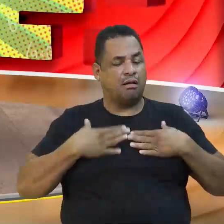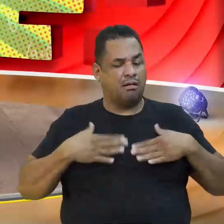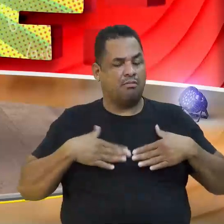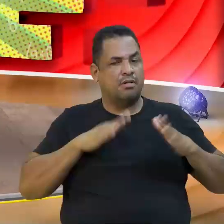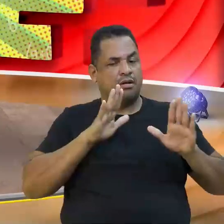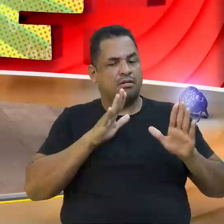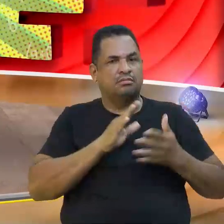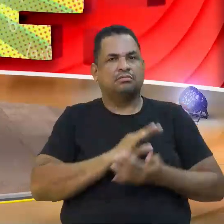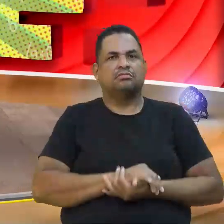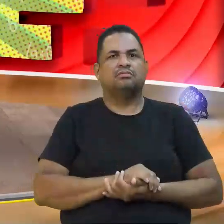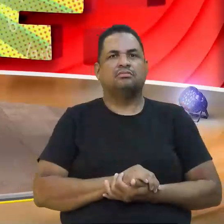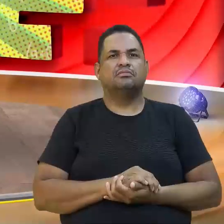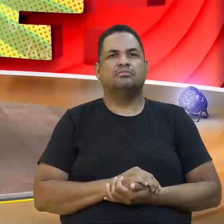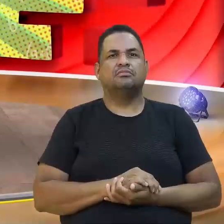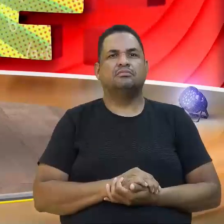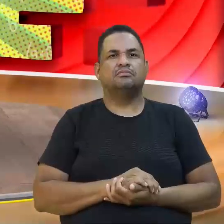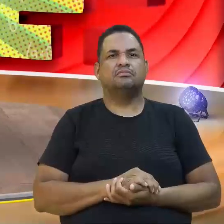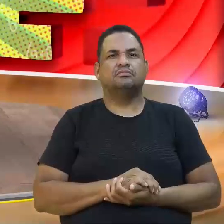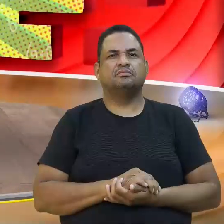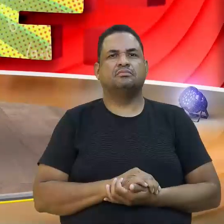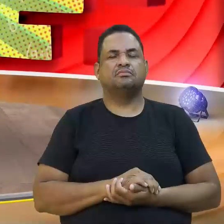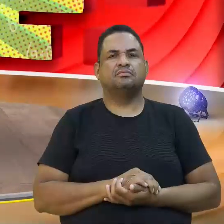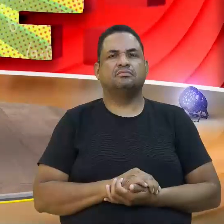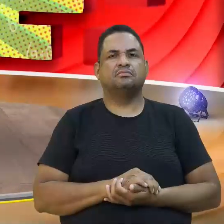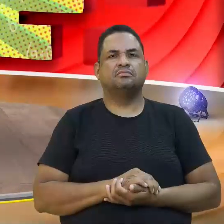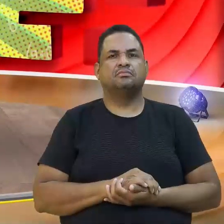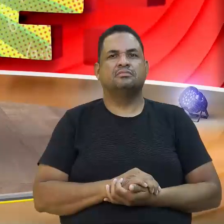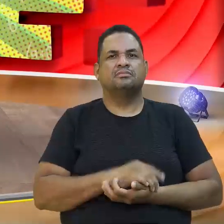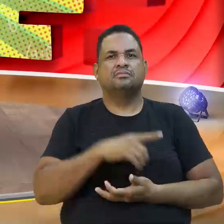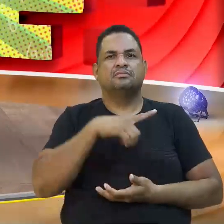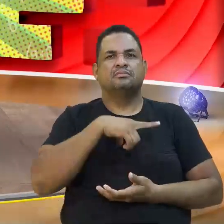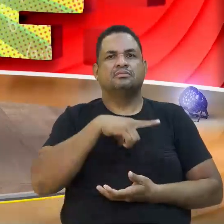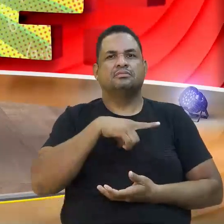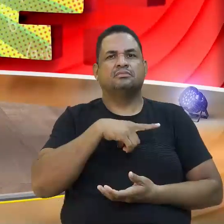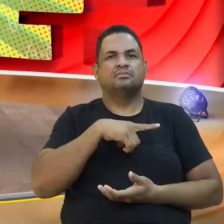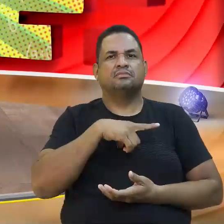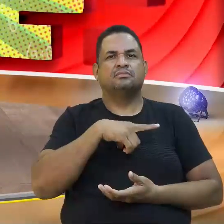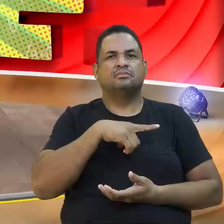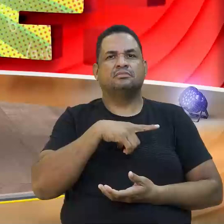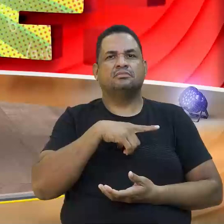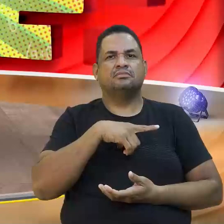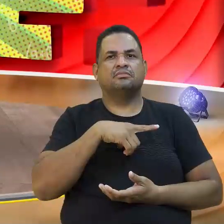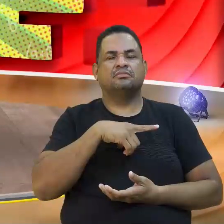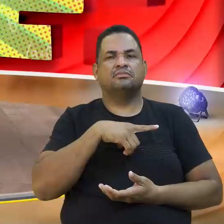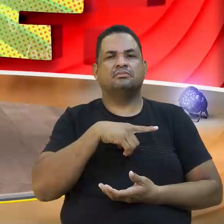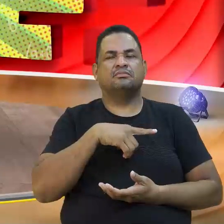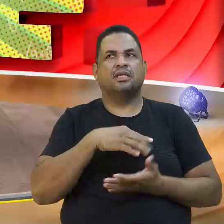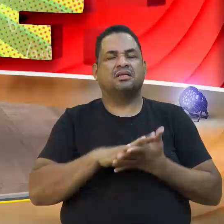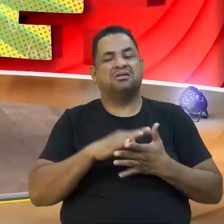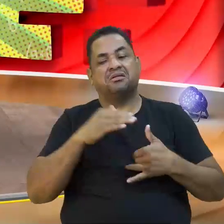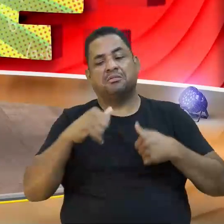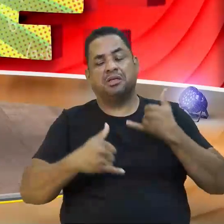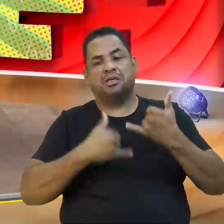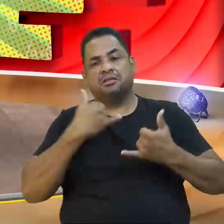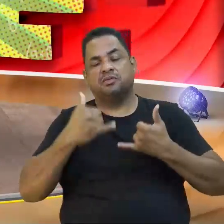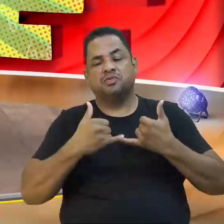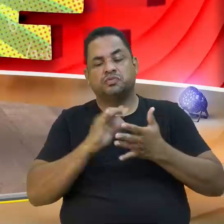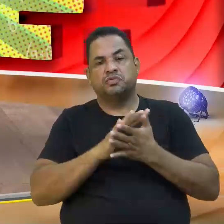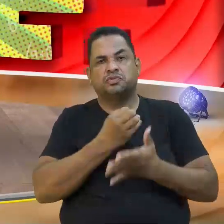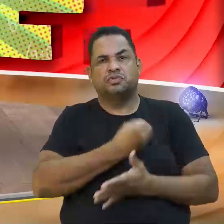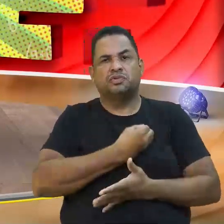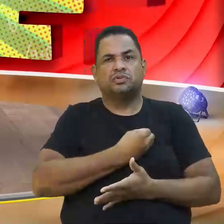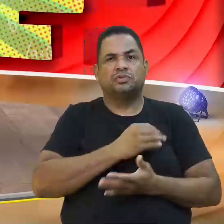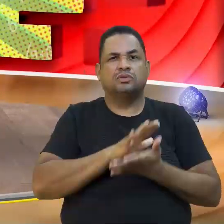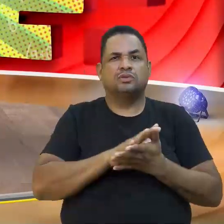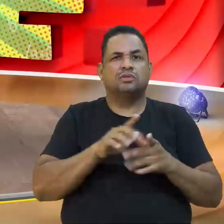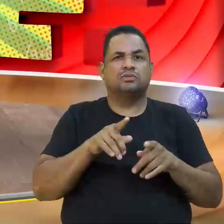Enigma. Calma. Além que assim, vai ter aula que vai ter só a brincadeira, só brincando com os números. Pode ser uma charada. Às vezes tem